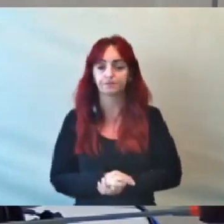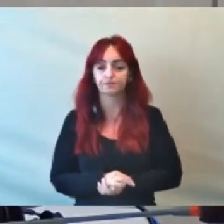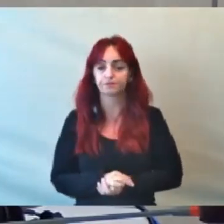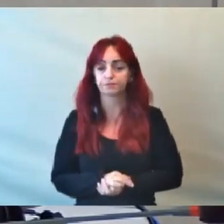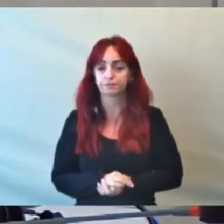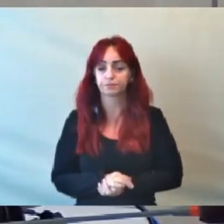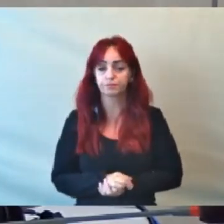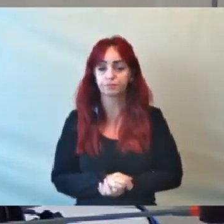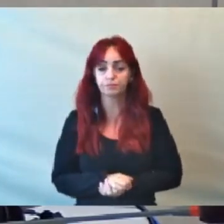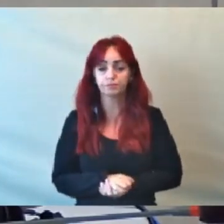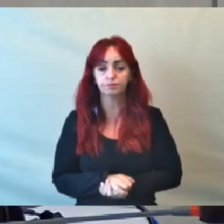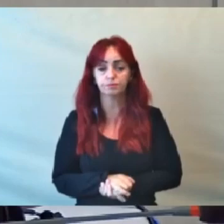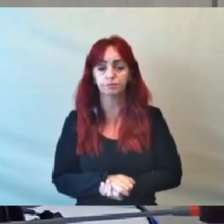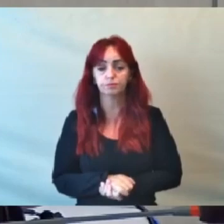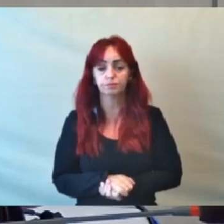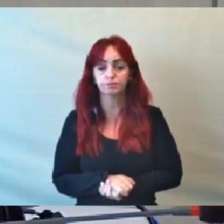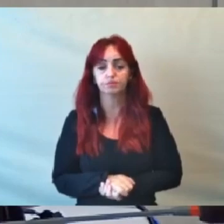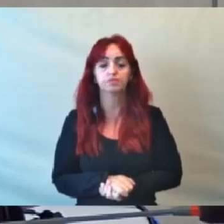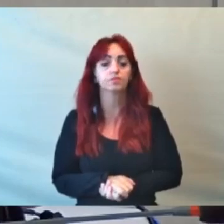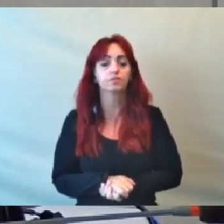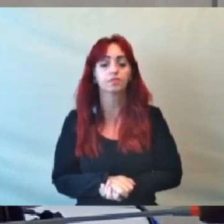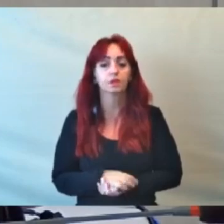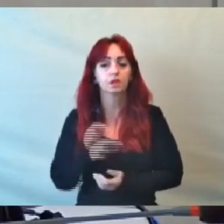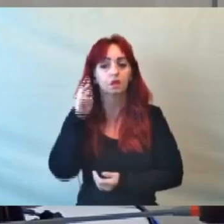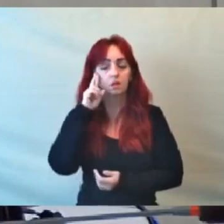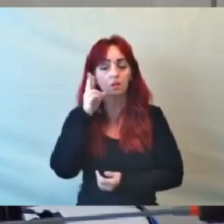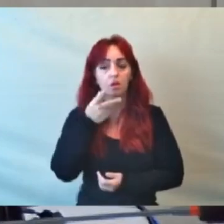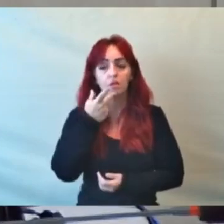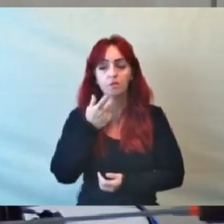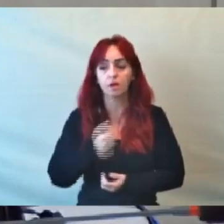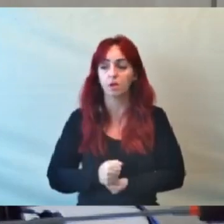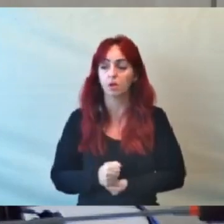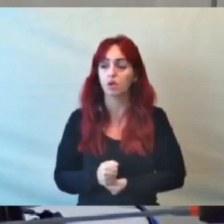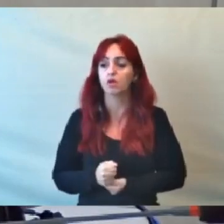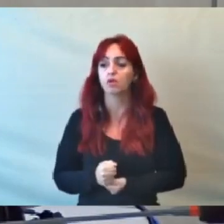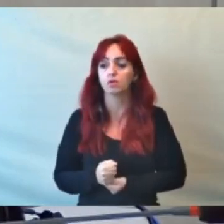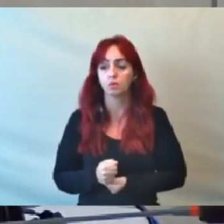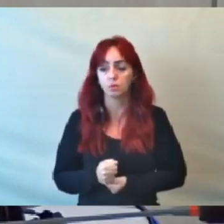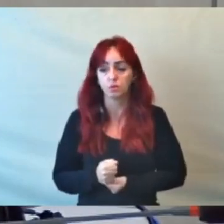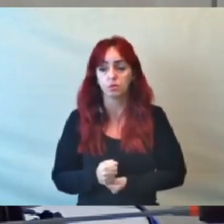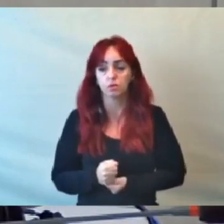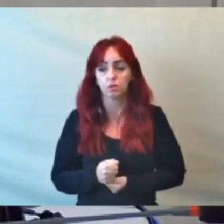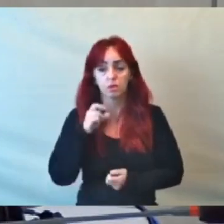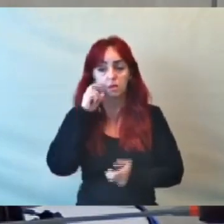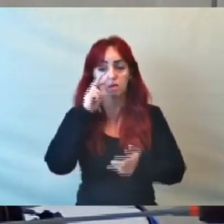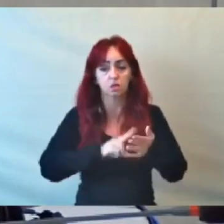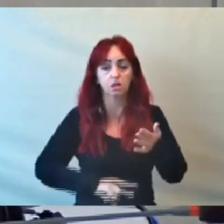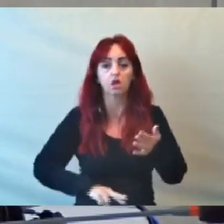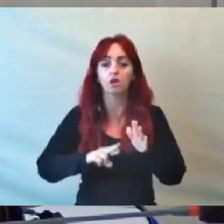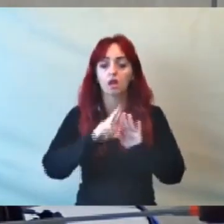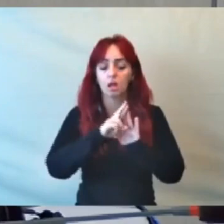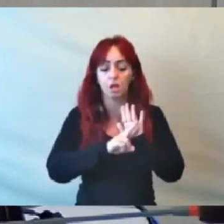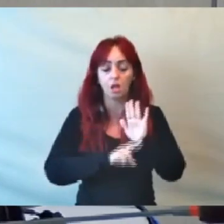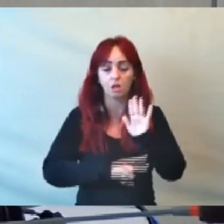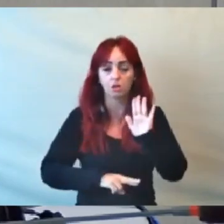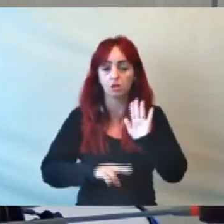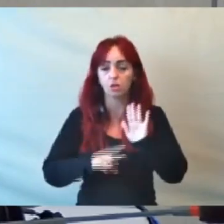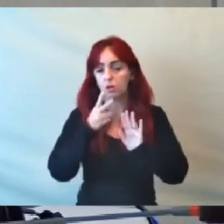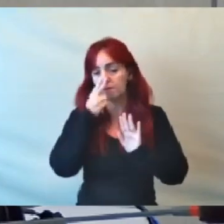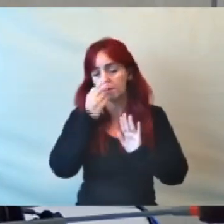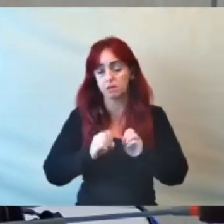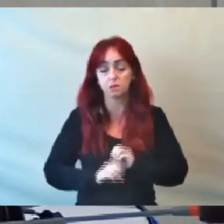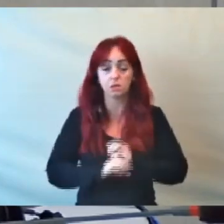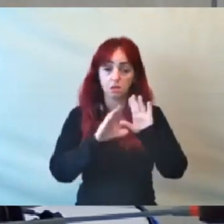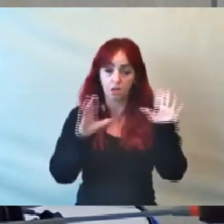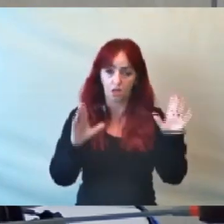A senhora disse uma interpretação que, ao ler o relatório, para mim realmente estava bem claro. Existem outros